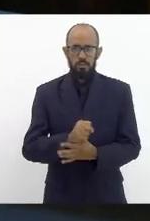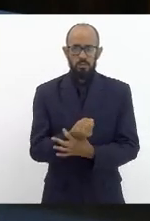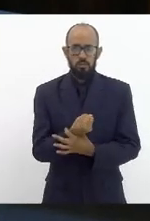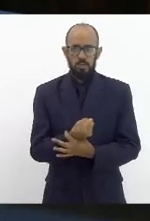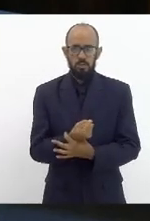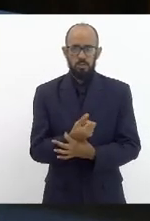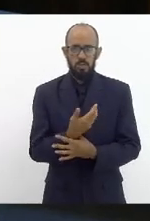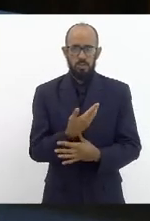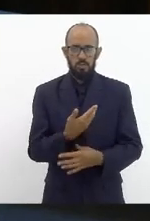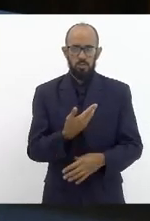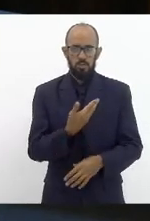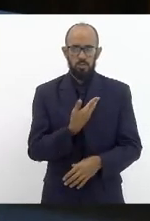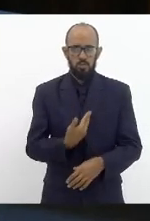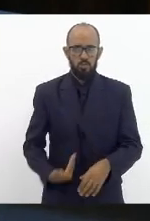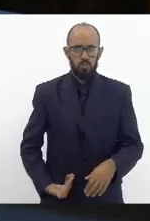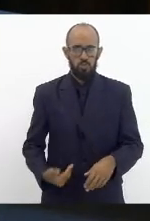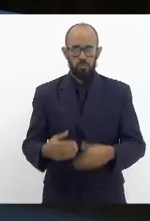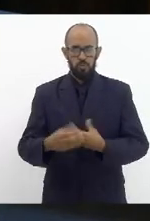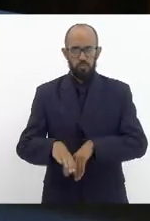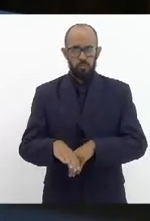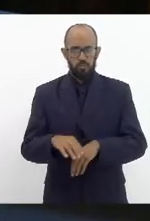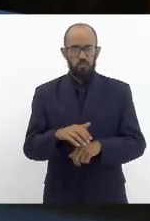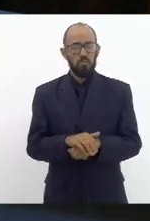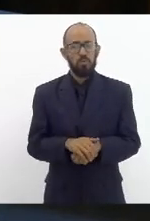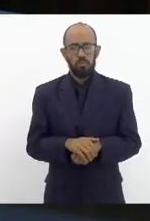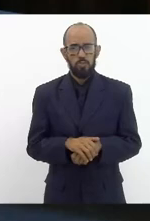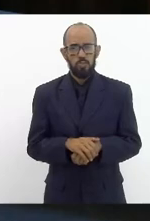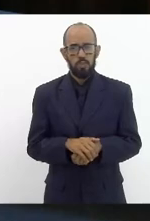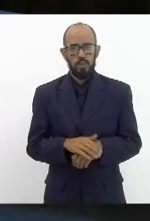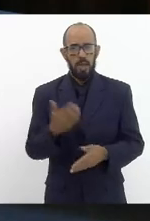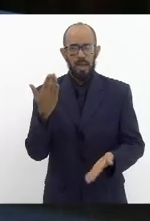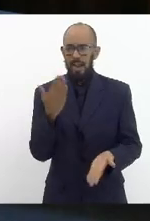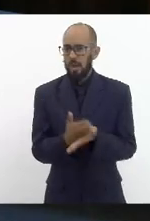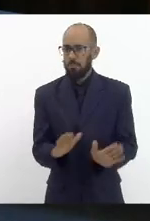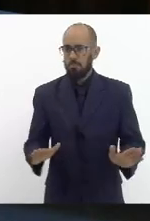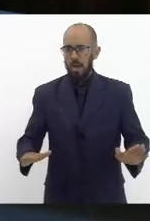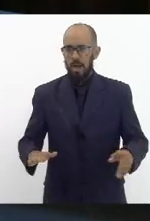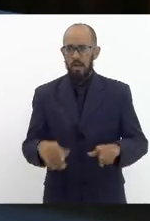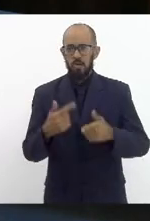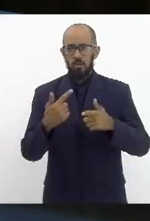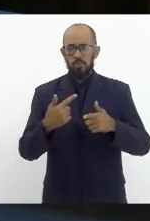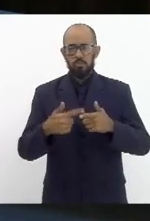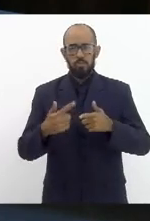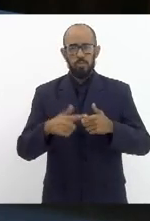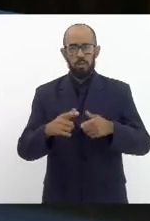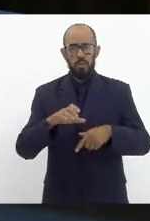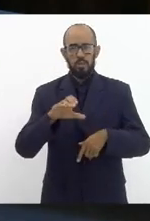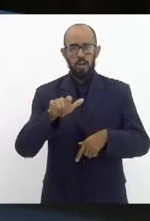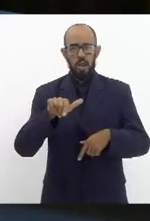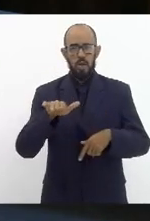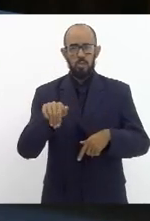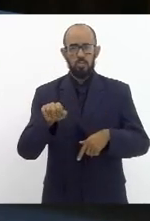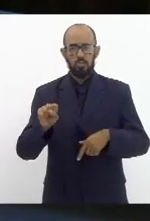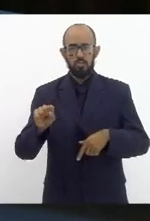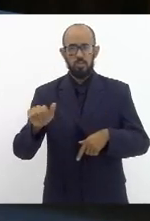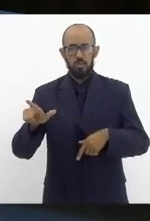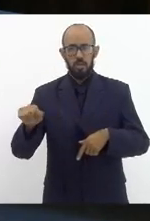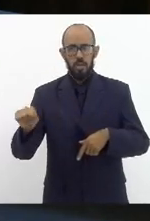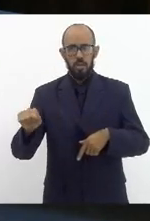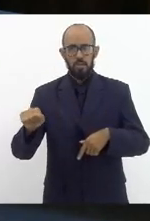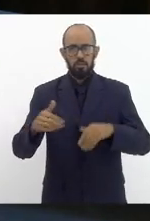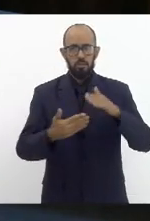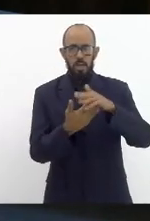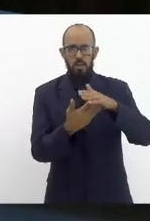do concurso público no Rio de Janeiro. Acabar com essa desgraça chamada cláusula de barreira. Quem foi aprovado, foi